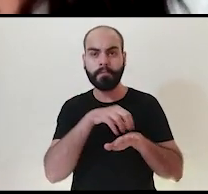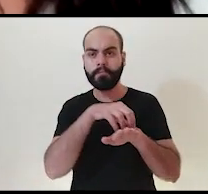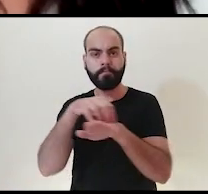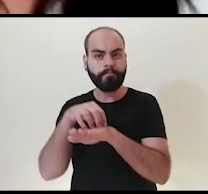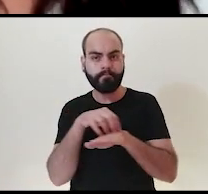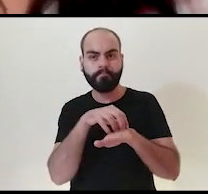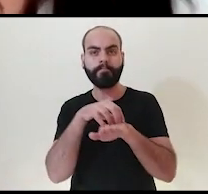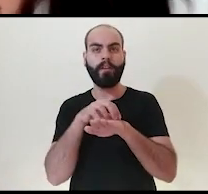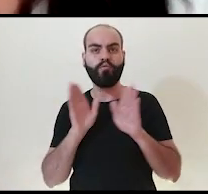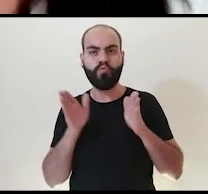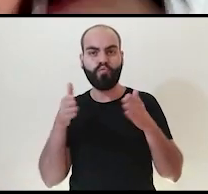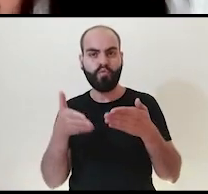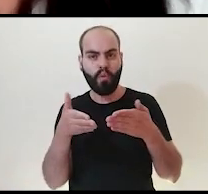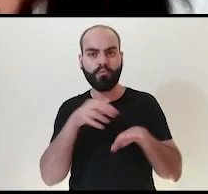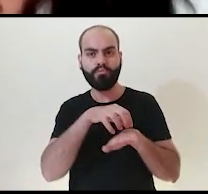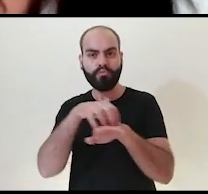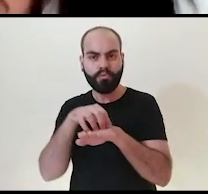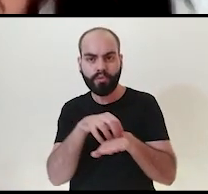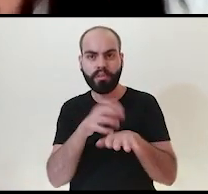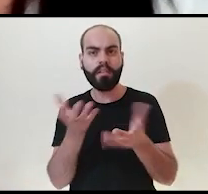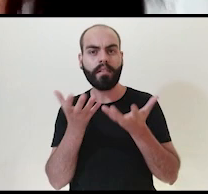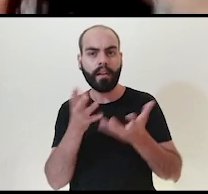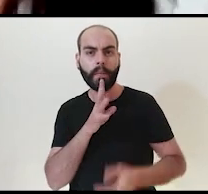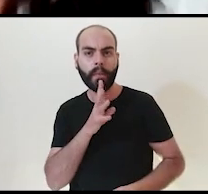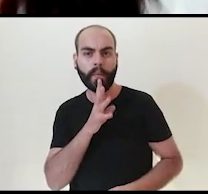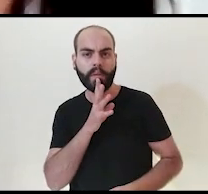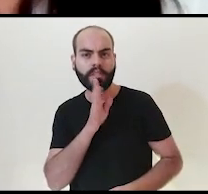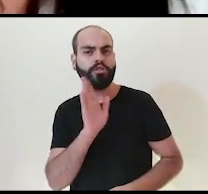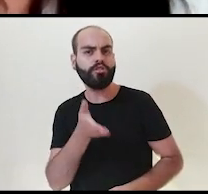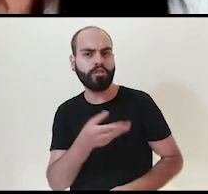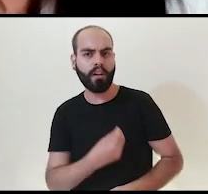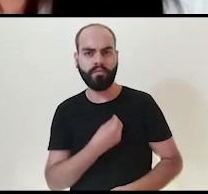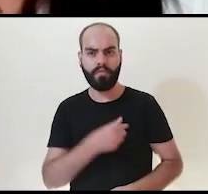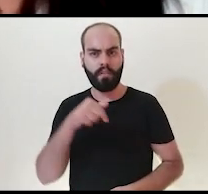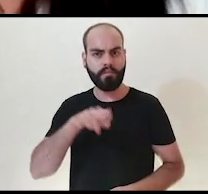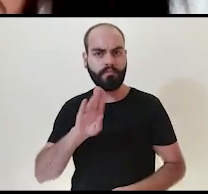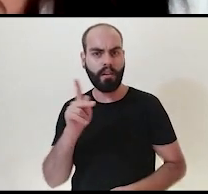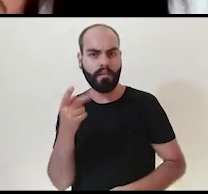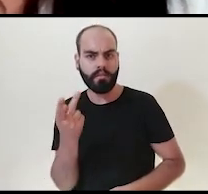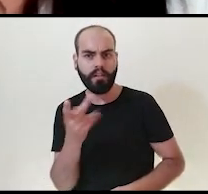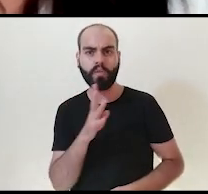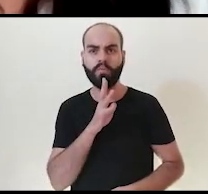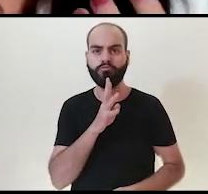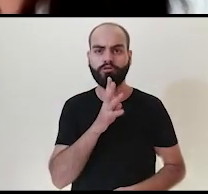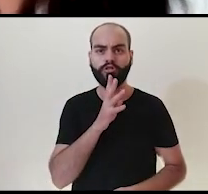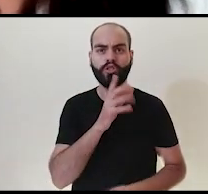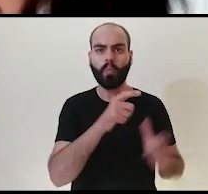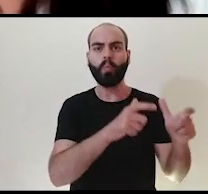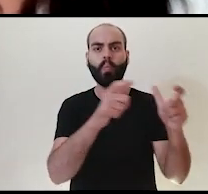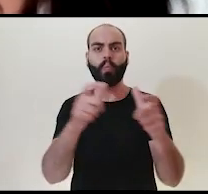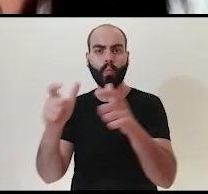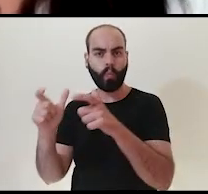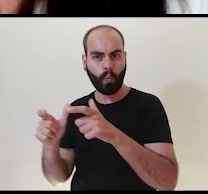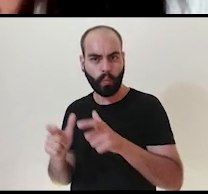voltado para o turista que quer conhecer ou que já mora em BH e quer conhecer a sua cidade também. E a